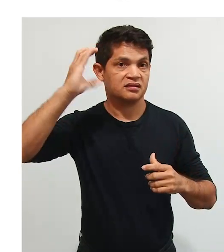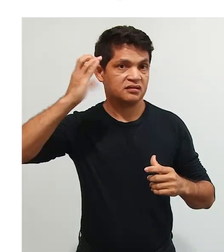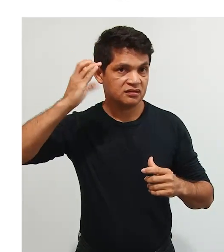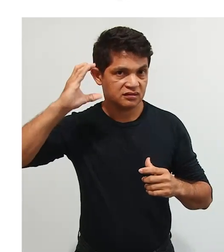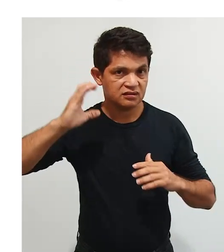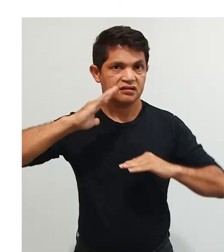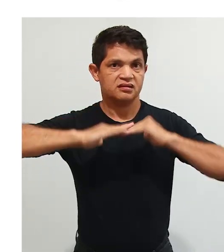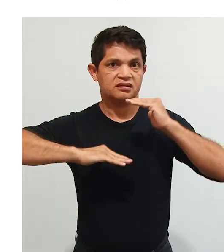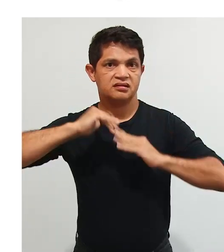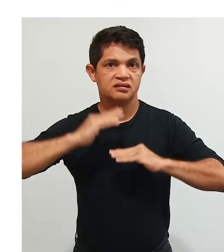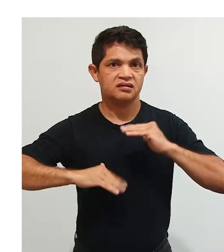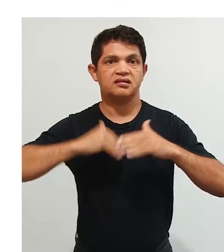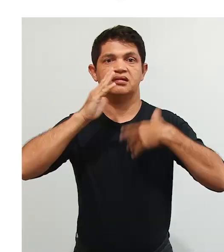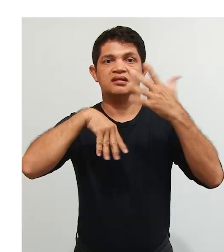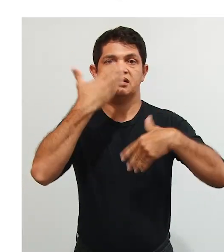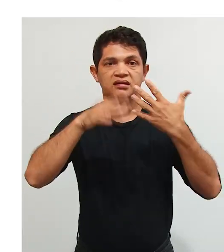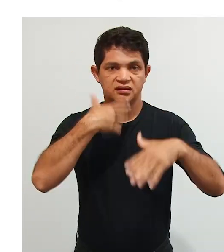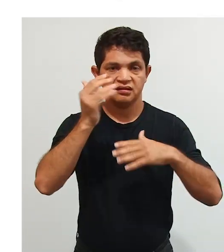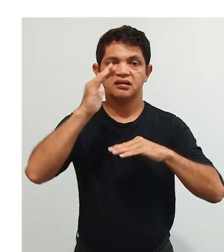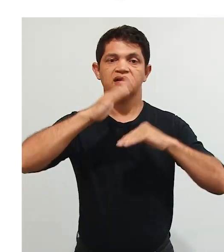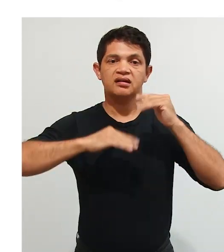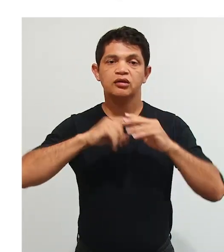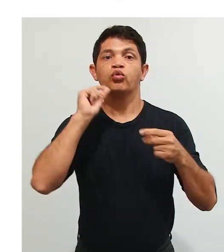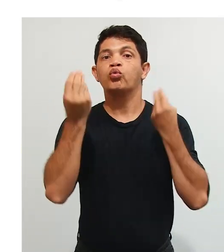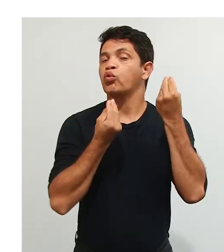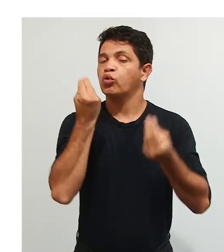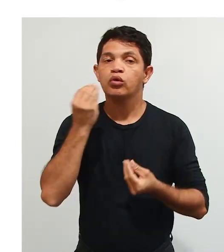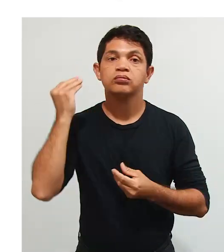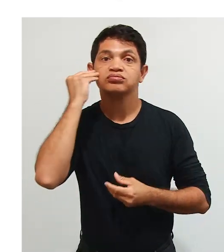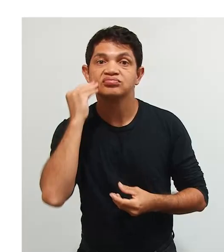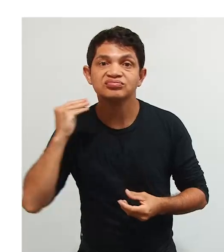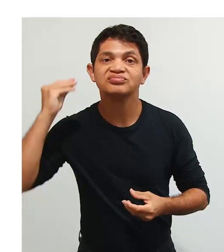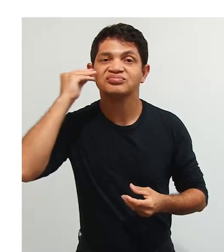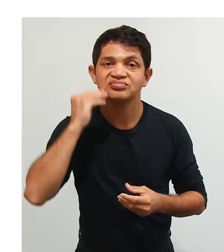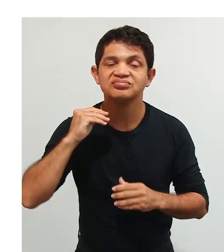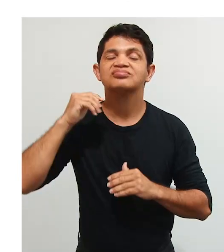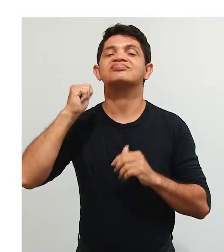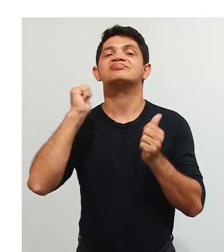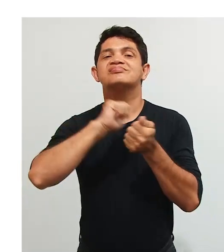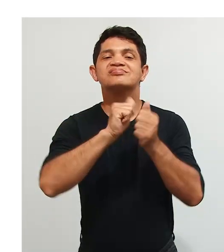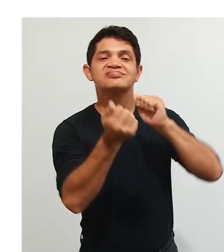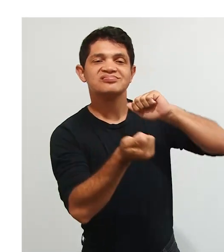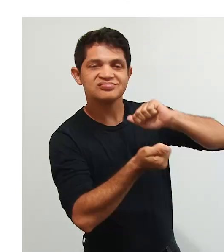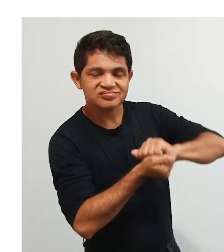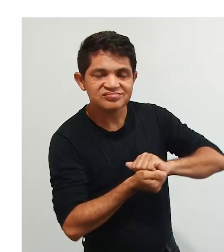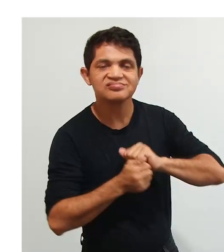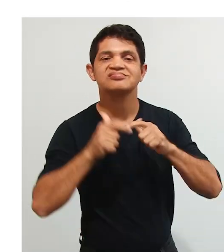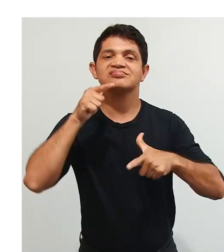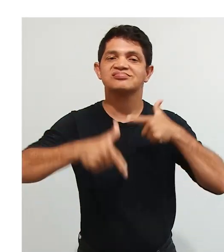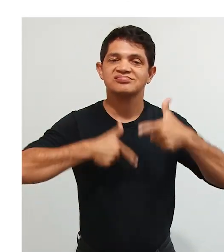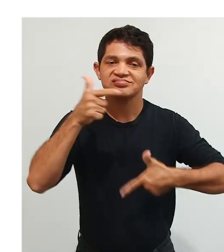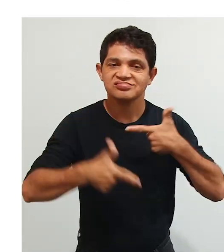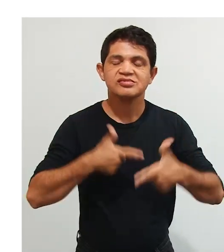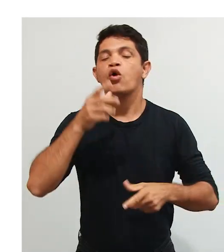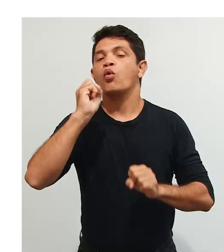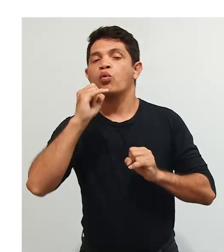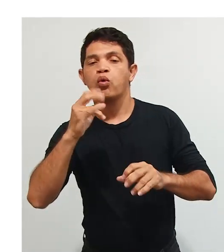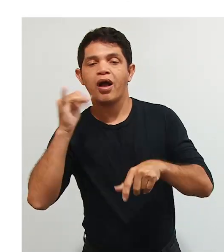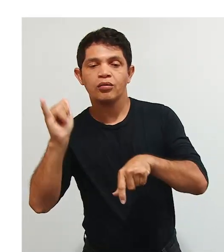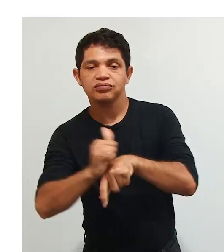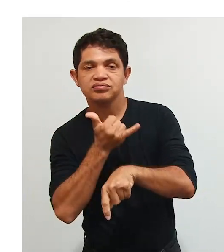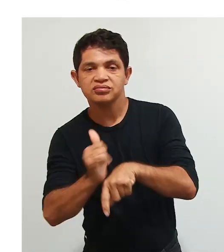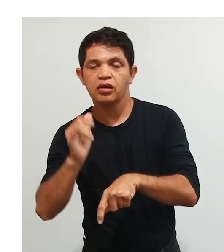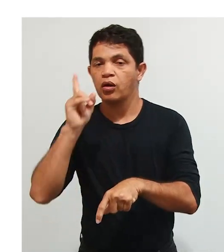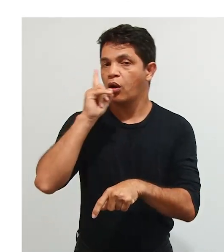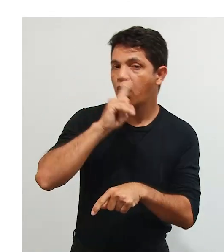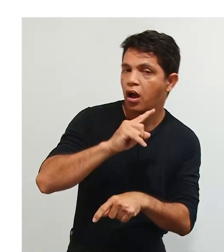A assertividade, ela nos dá a oportunidade de reduzir a possibilidade de erros. Ela vai dar a